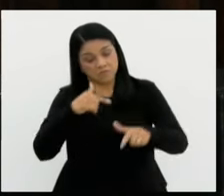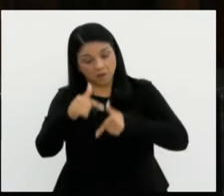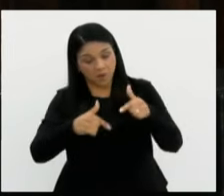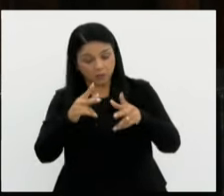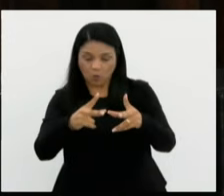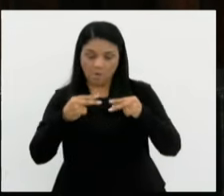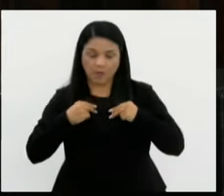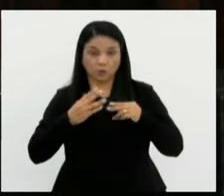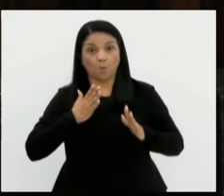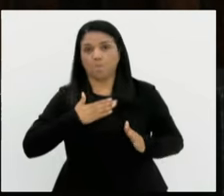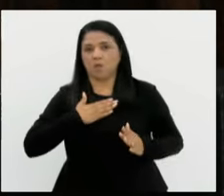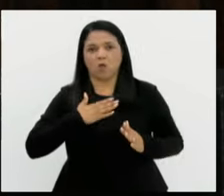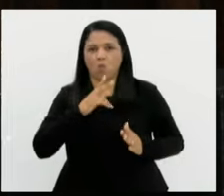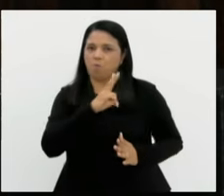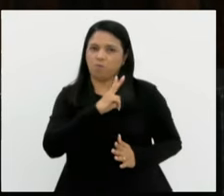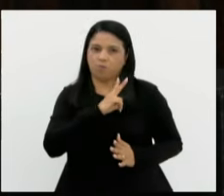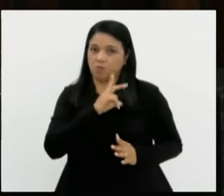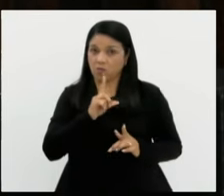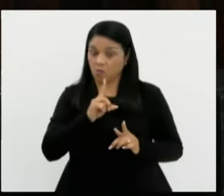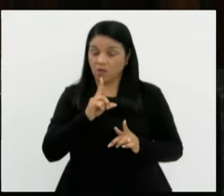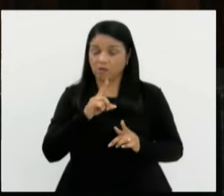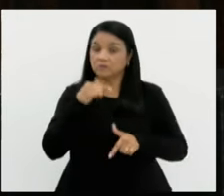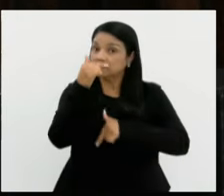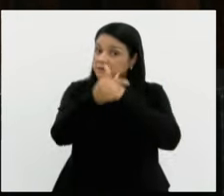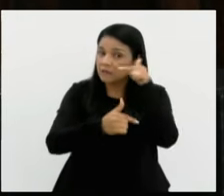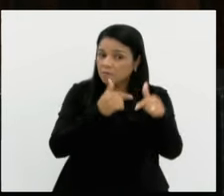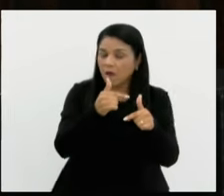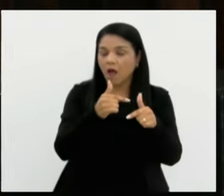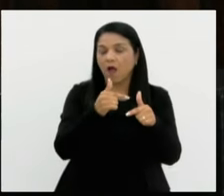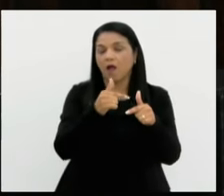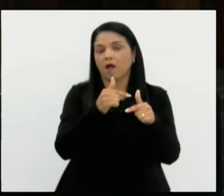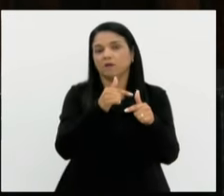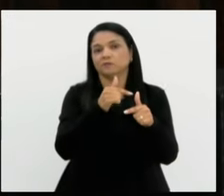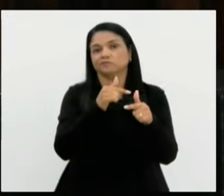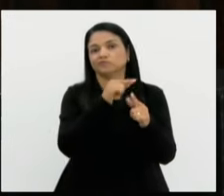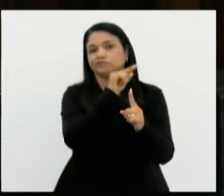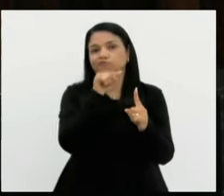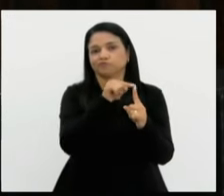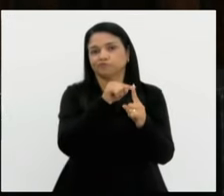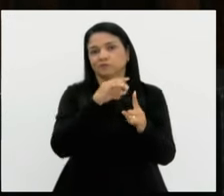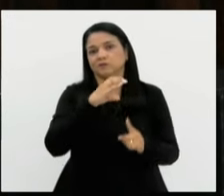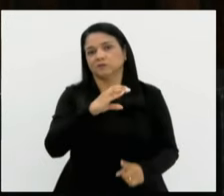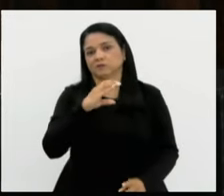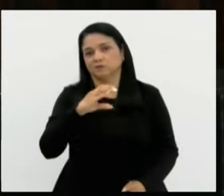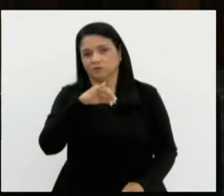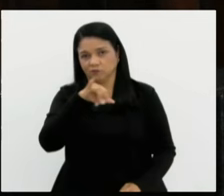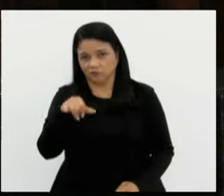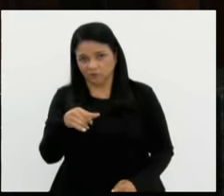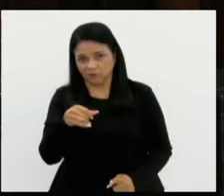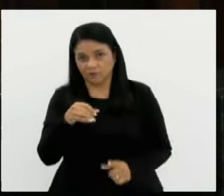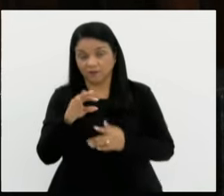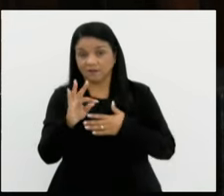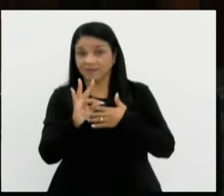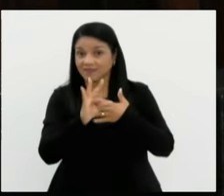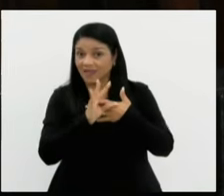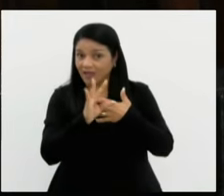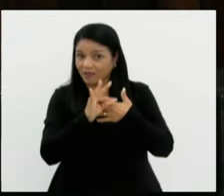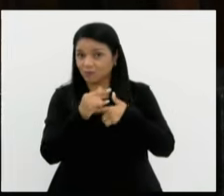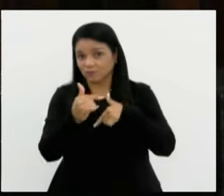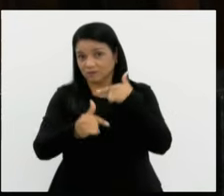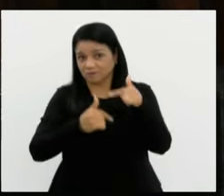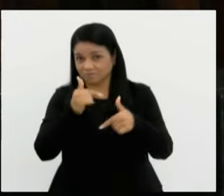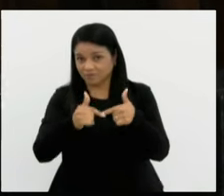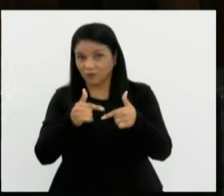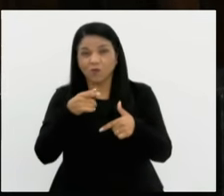CCJ está sendo preciso no ponto de vista técnico. E aí, presidente, o que a gente avaliou ontem, ainda nessa primeira